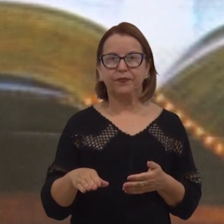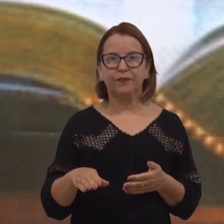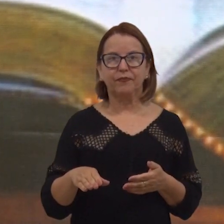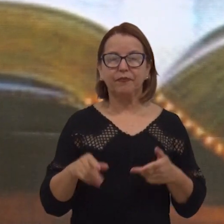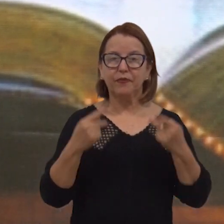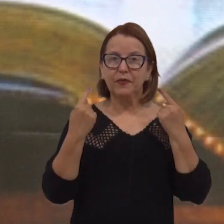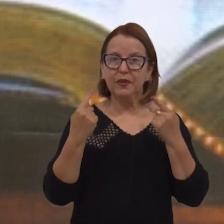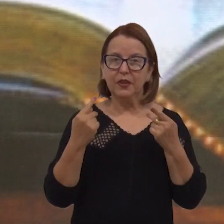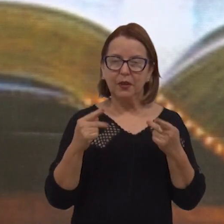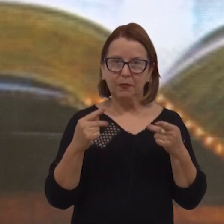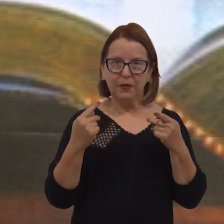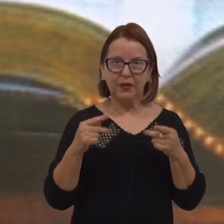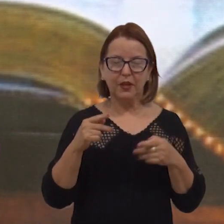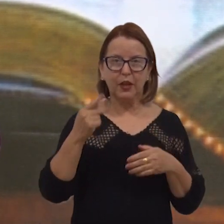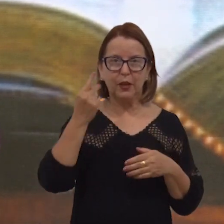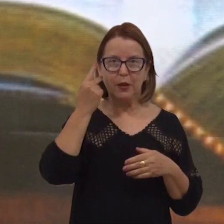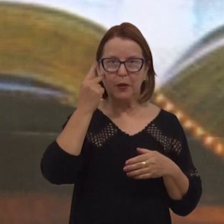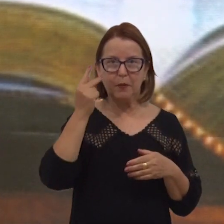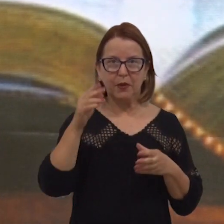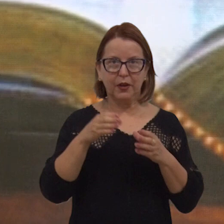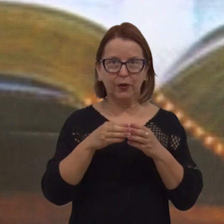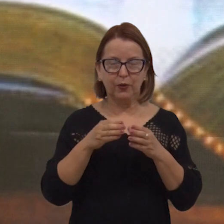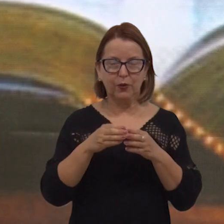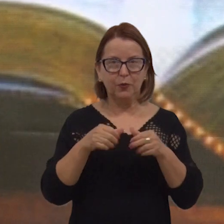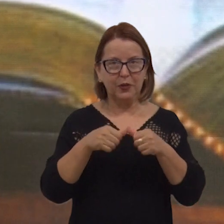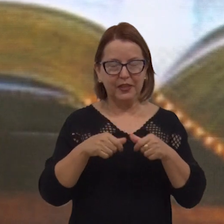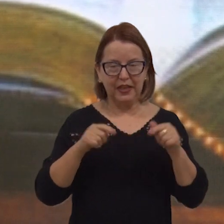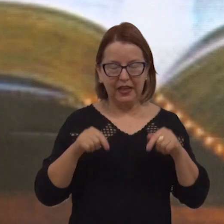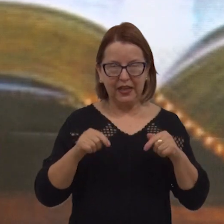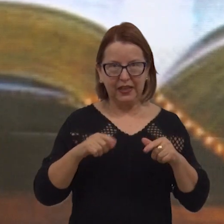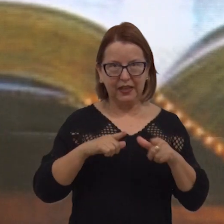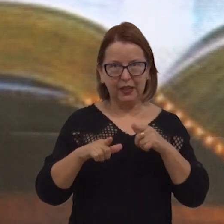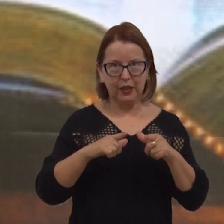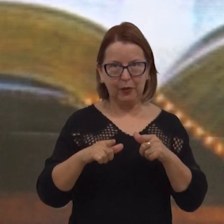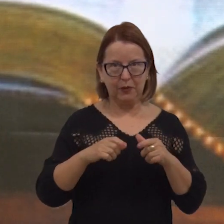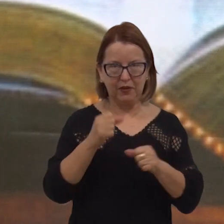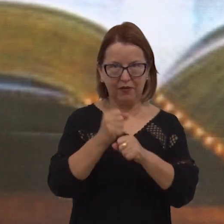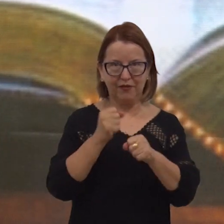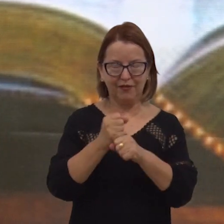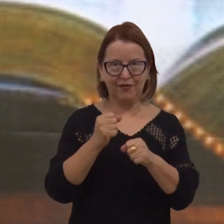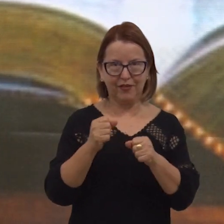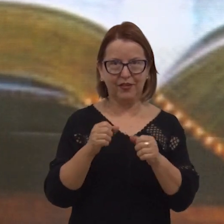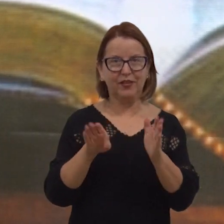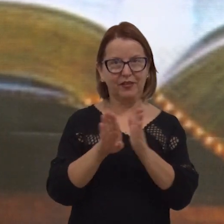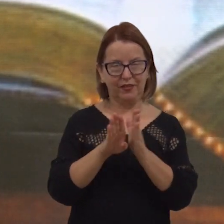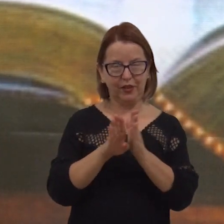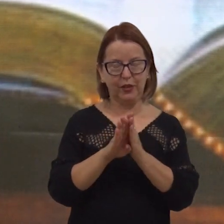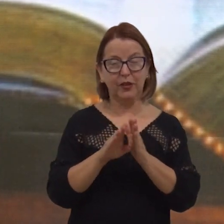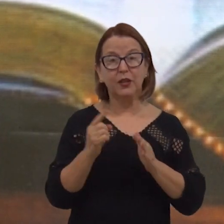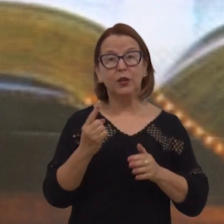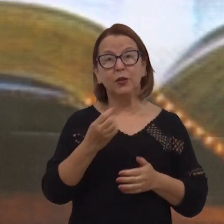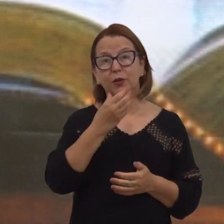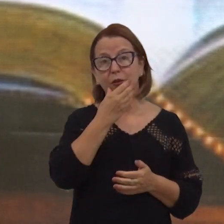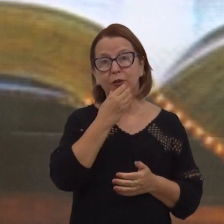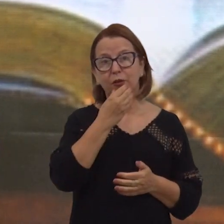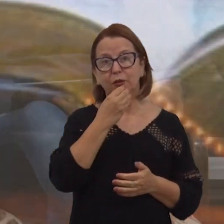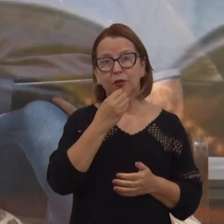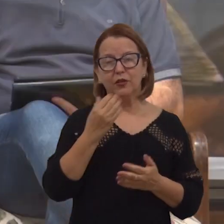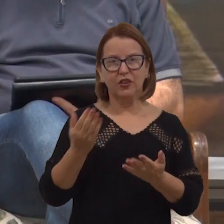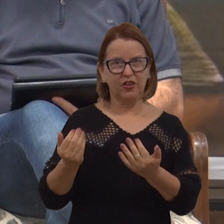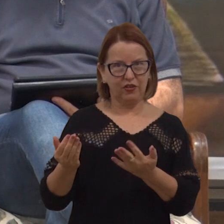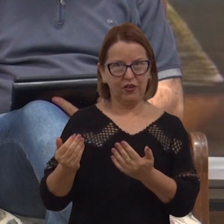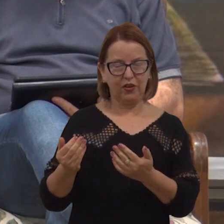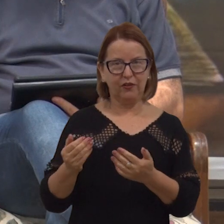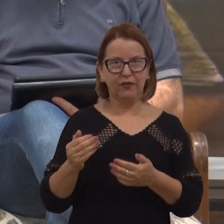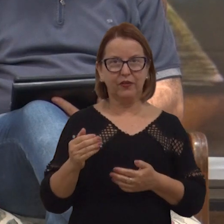da obra sobre um pouco do evangelho e um rapaz novo, Fabinho, ele falou para mim, pastor,